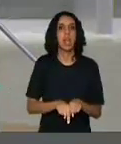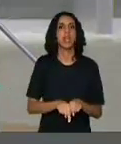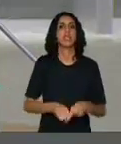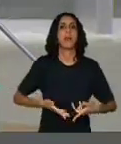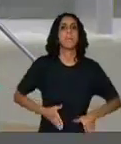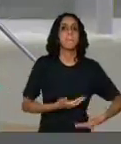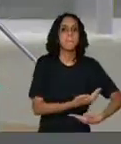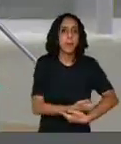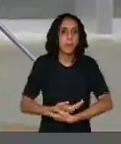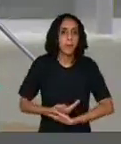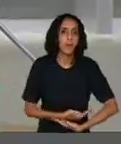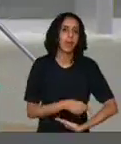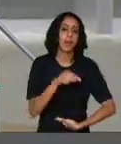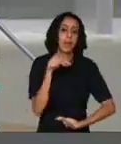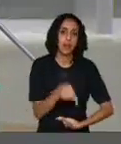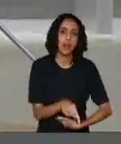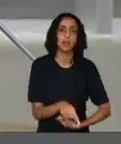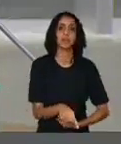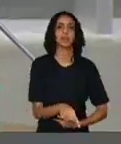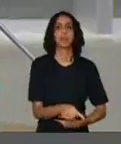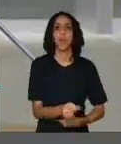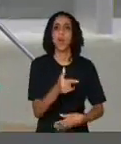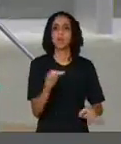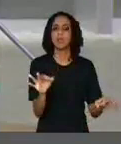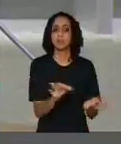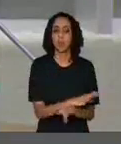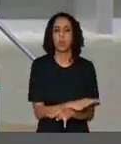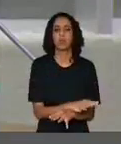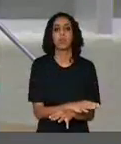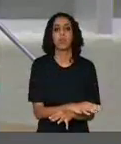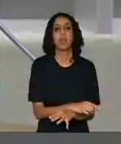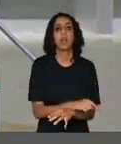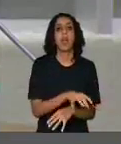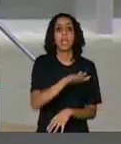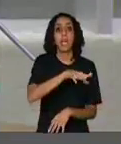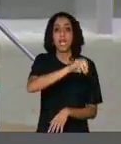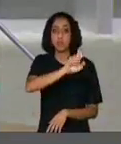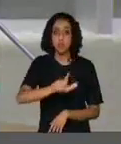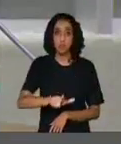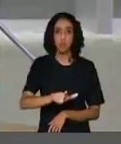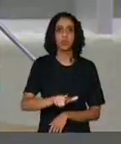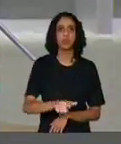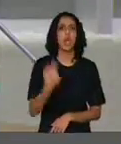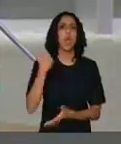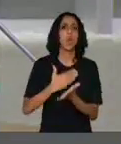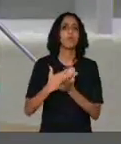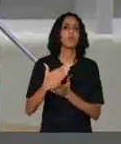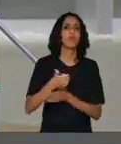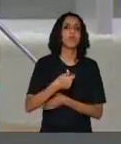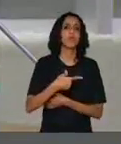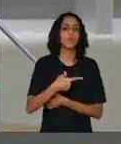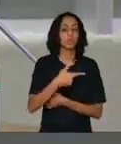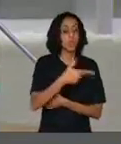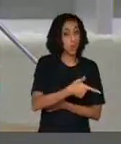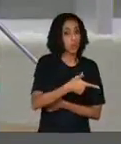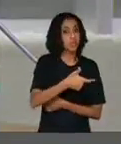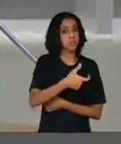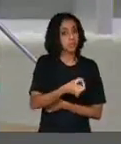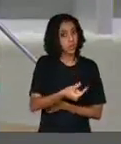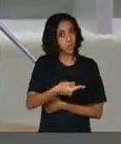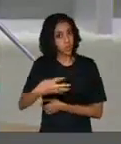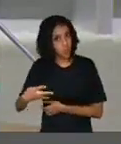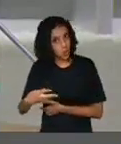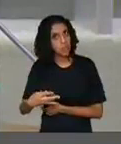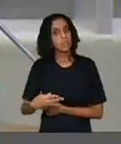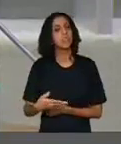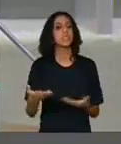Macapá, praticamente pronta, da Zona Sul, aliás, desde o final de 2014, será aberta